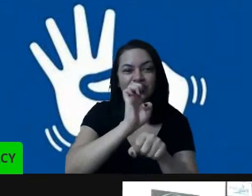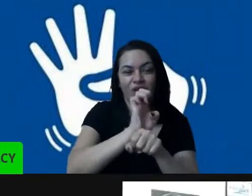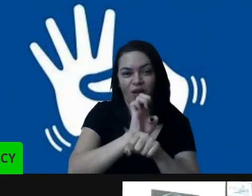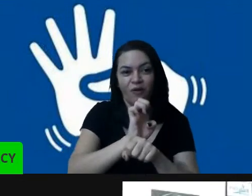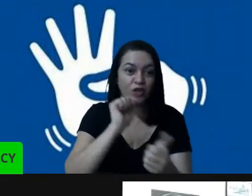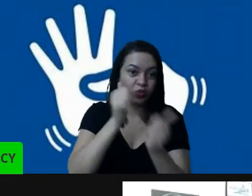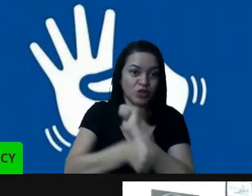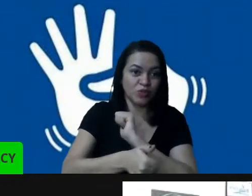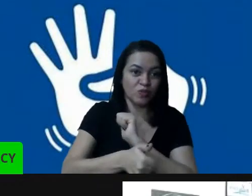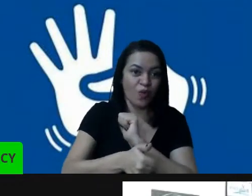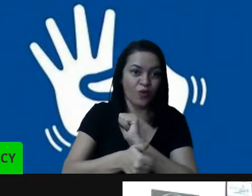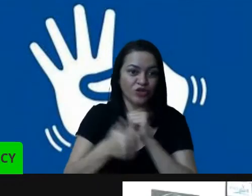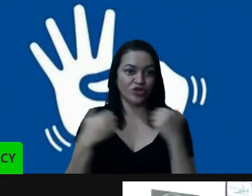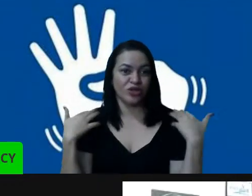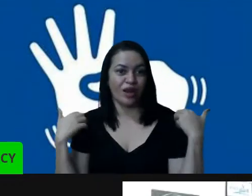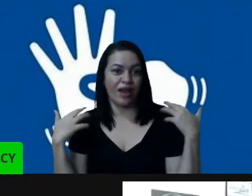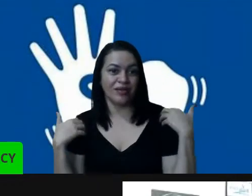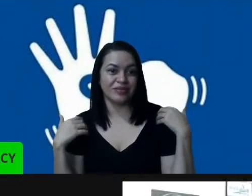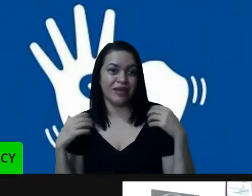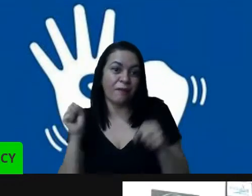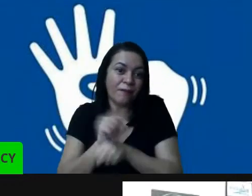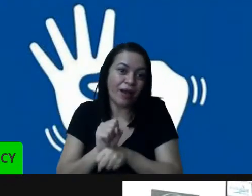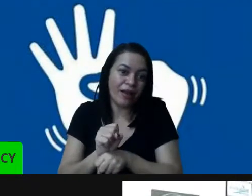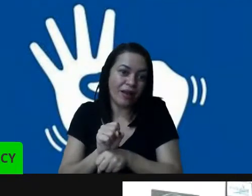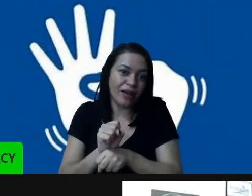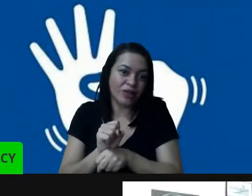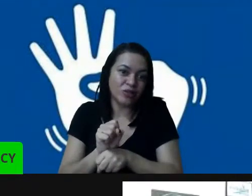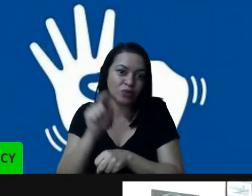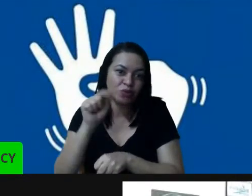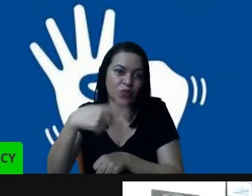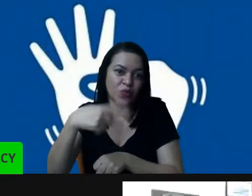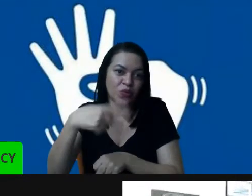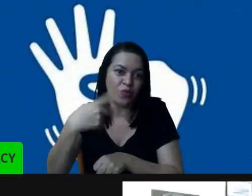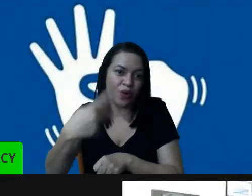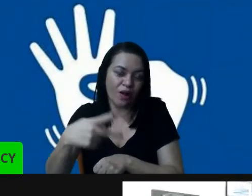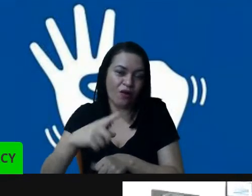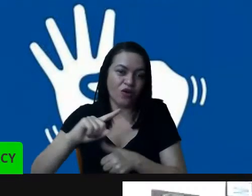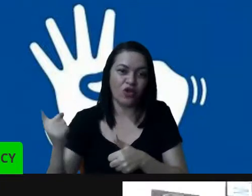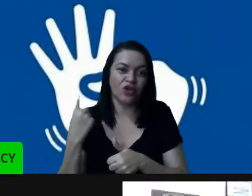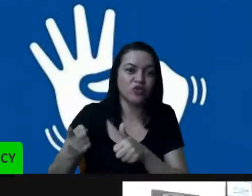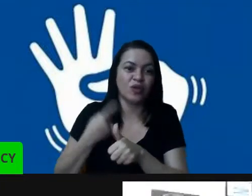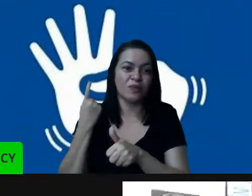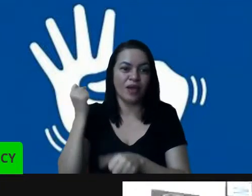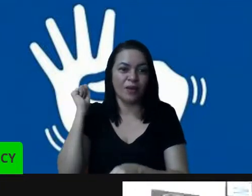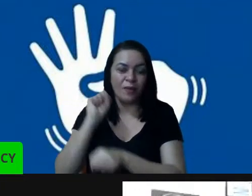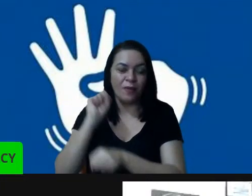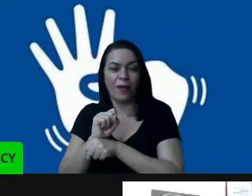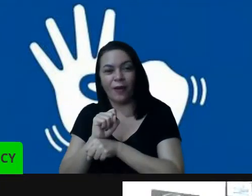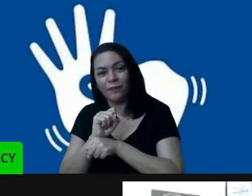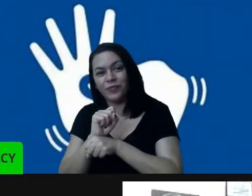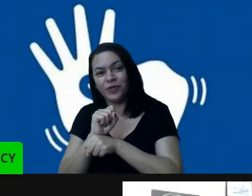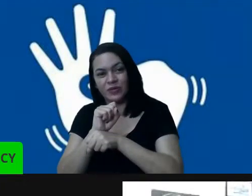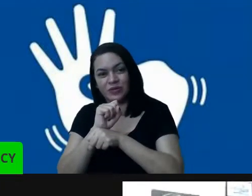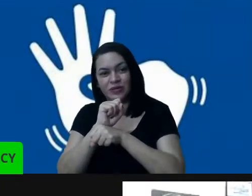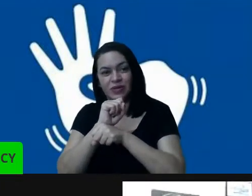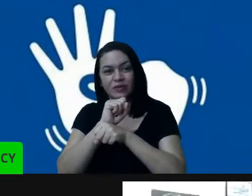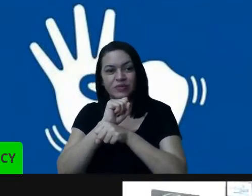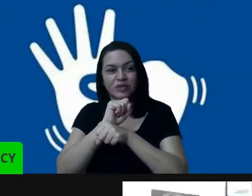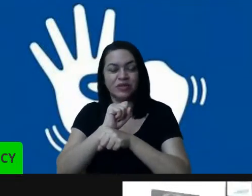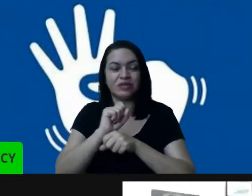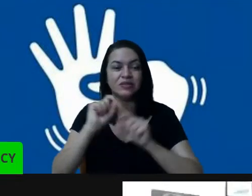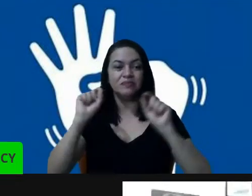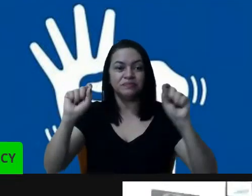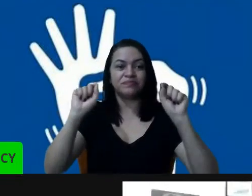parado, né? Como tudo está parado, nós fomos os primeiros a parar, provavelmente seremos os últimos a voltar, mas que é a